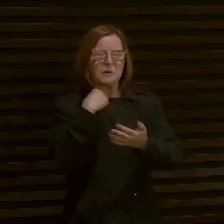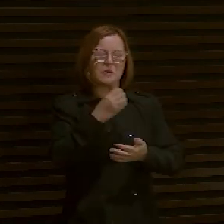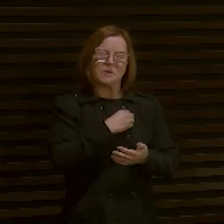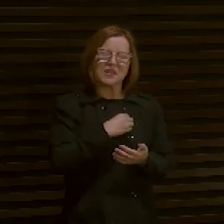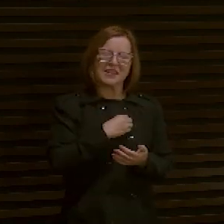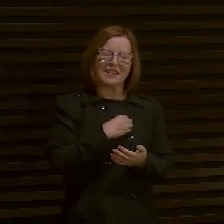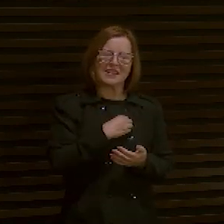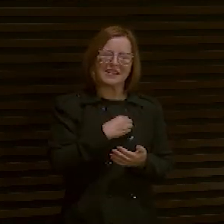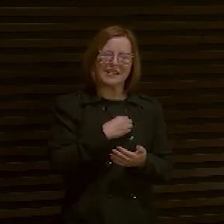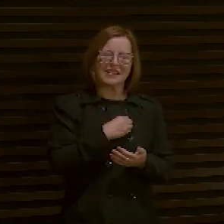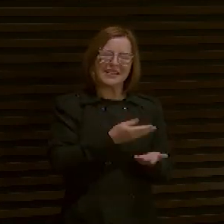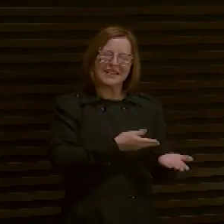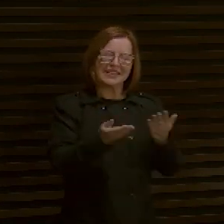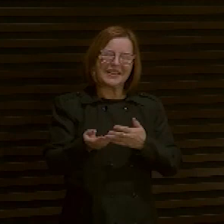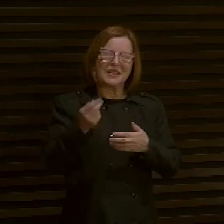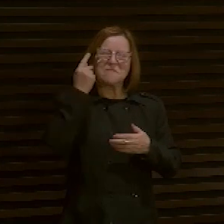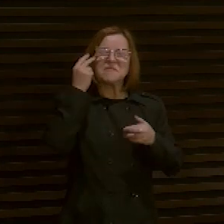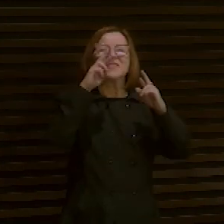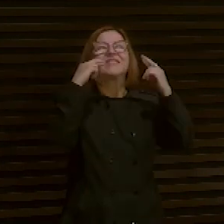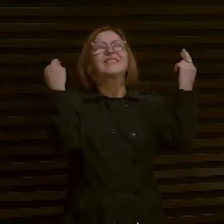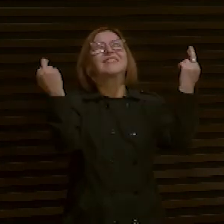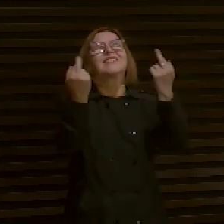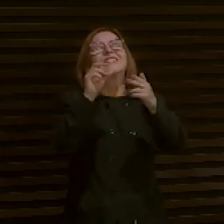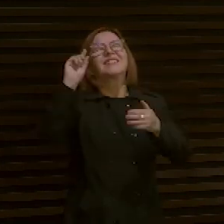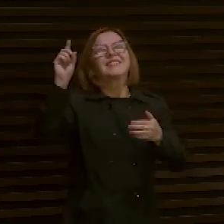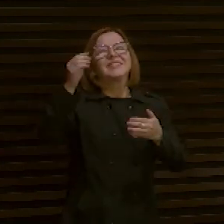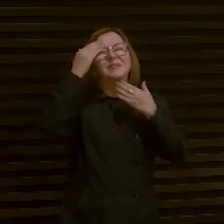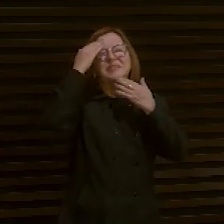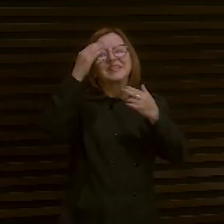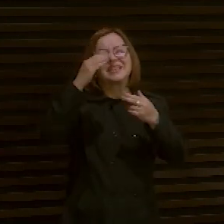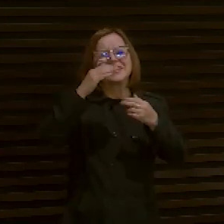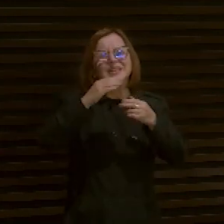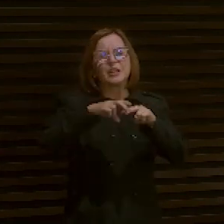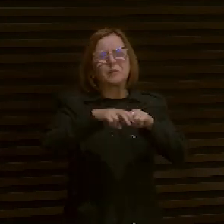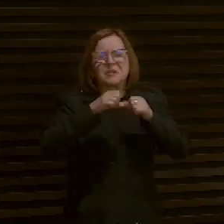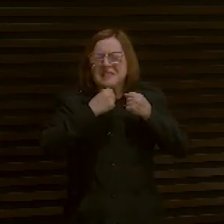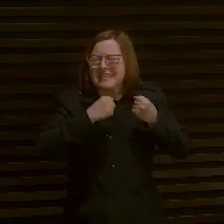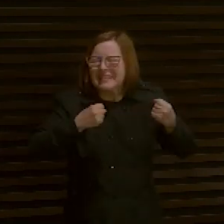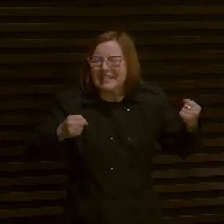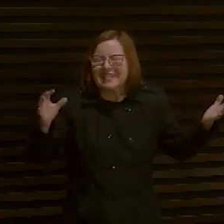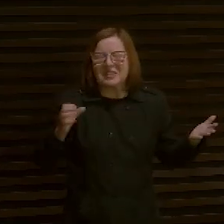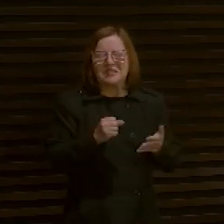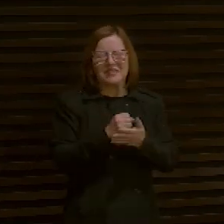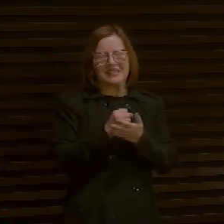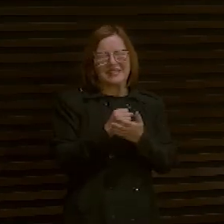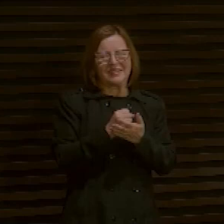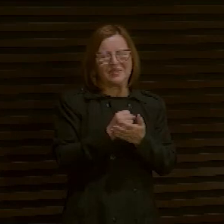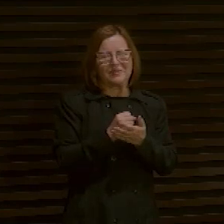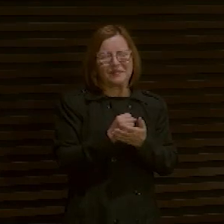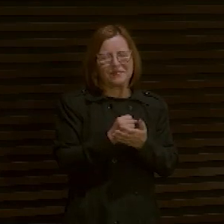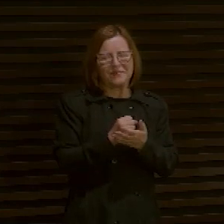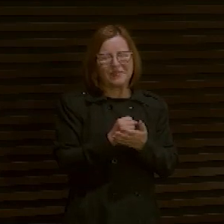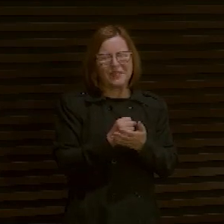nos trazer para o Teu reino de luz. Obrigado, Senhor, por tão grande salvação. Trata conosco, não